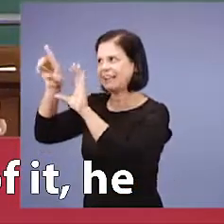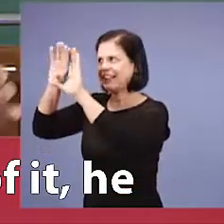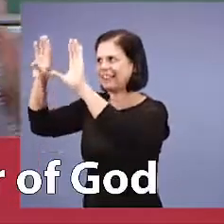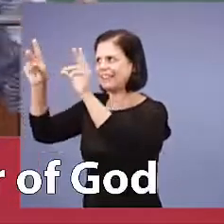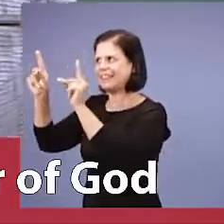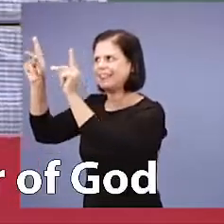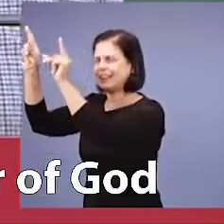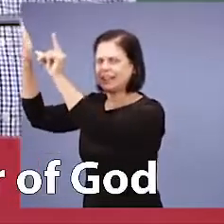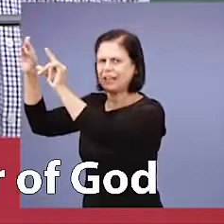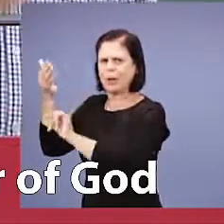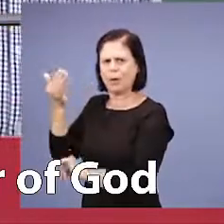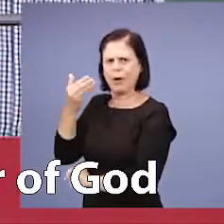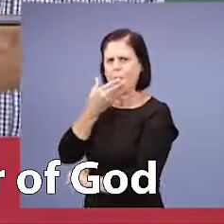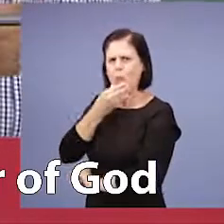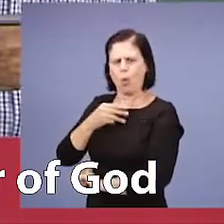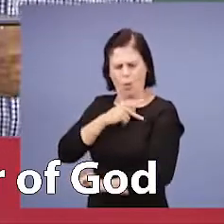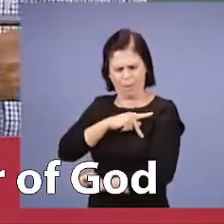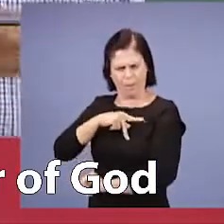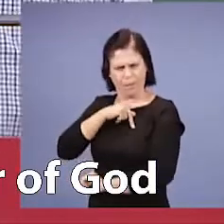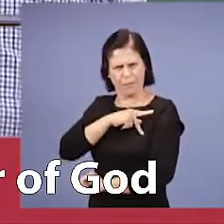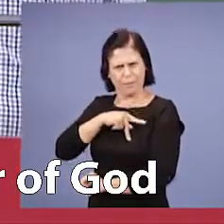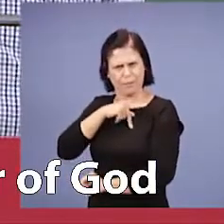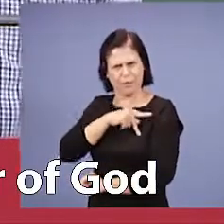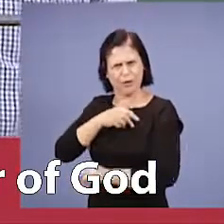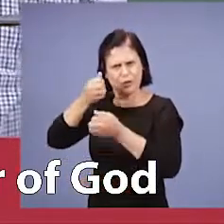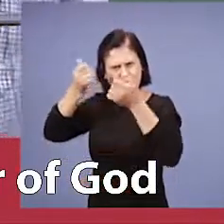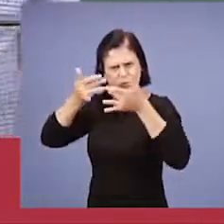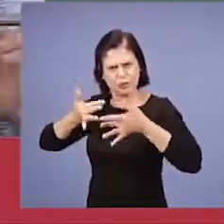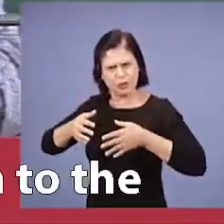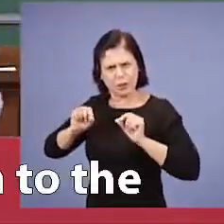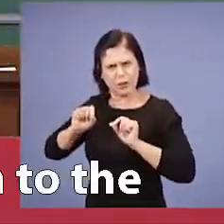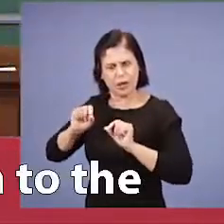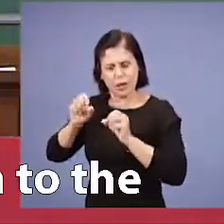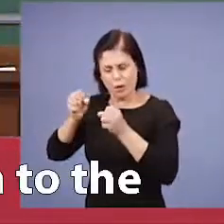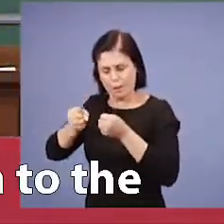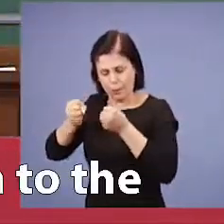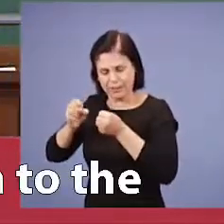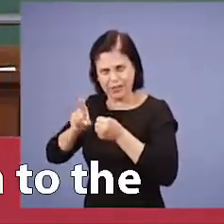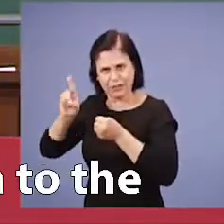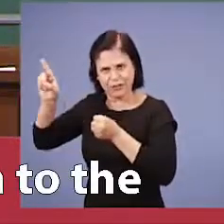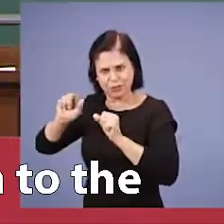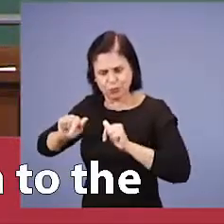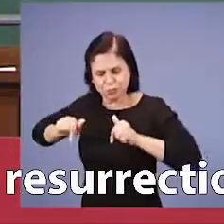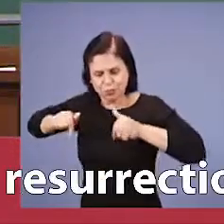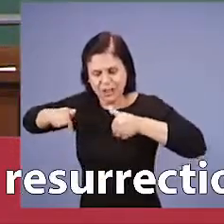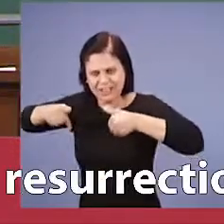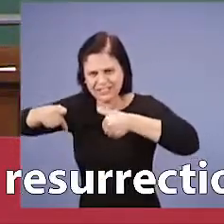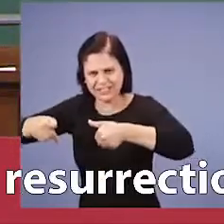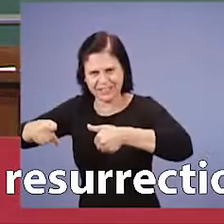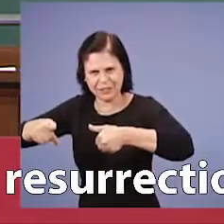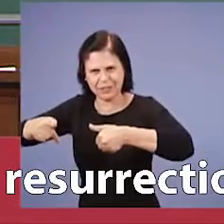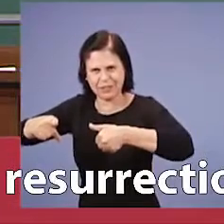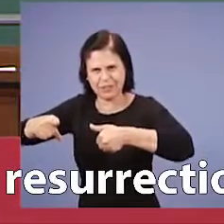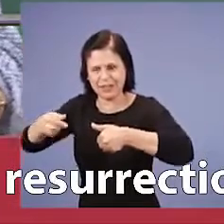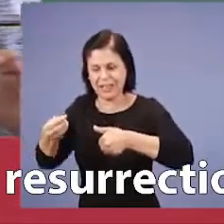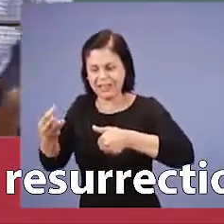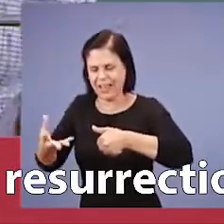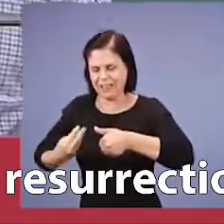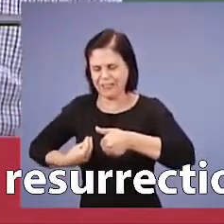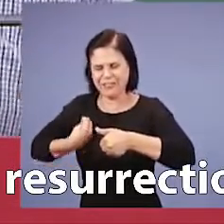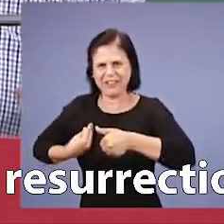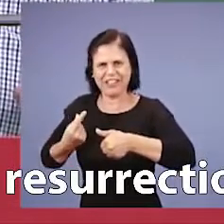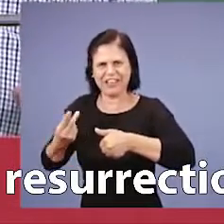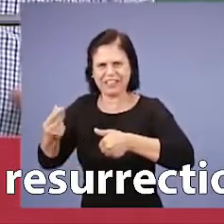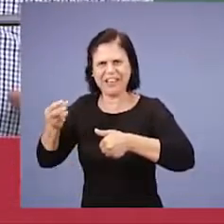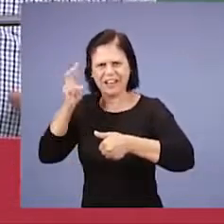nisso ele fala não é eficácia do poder de deus na vida do homem que leva o homem à ressurreição que